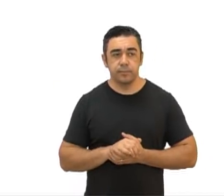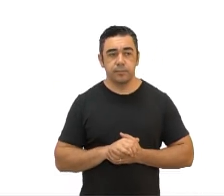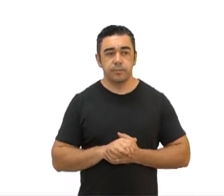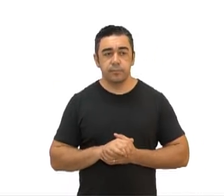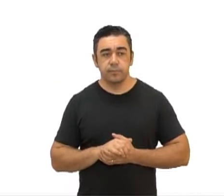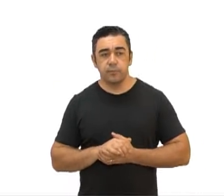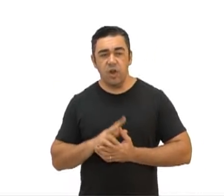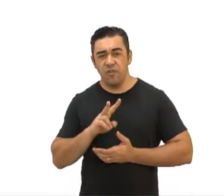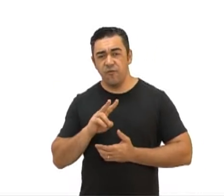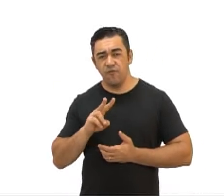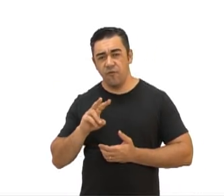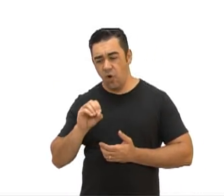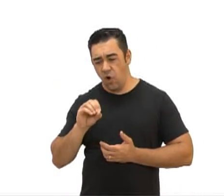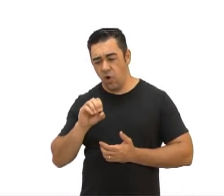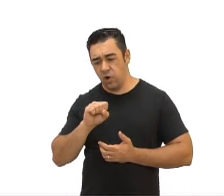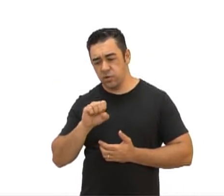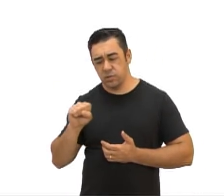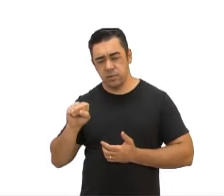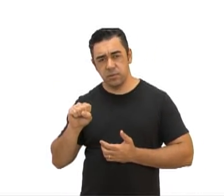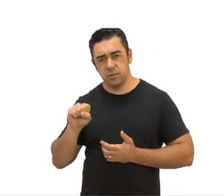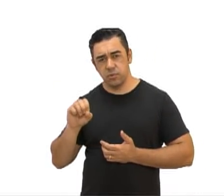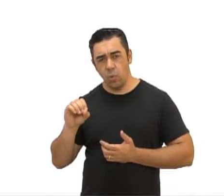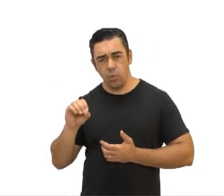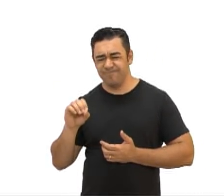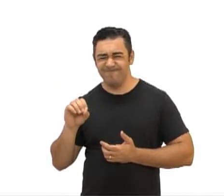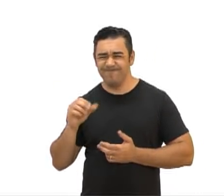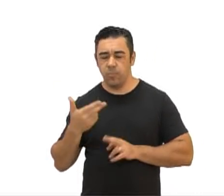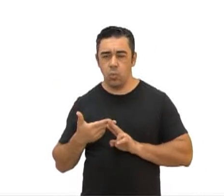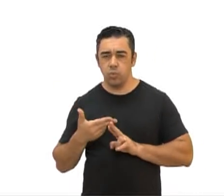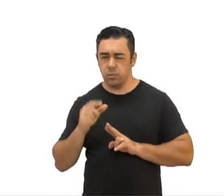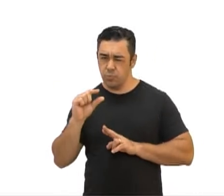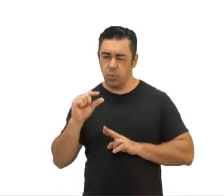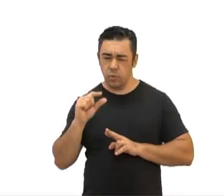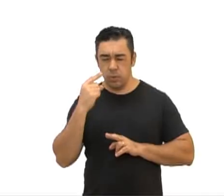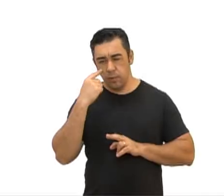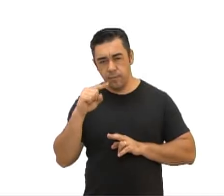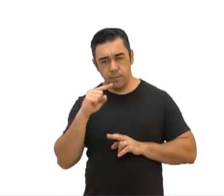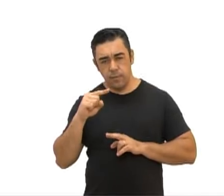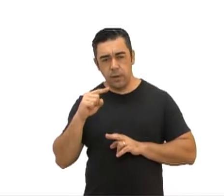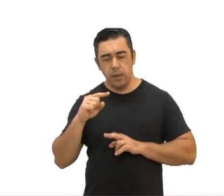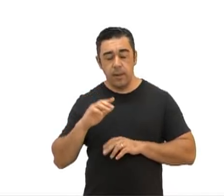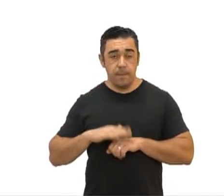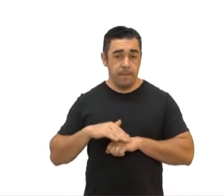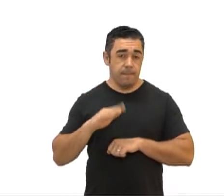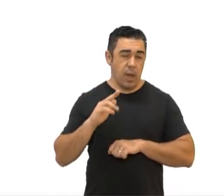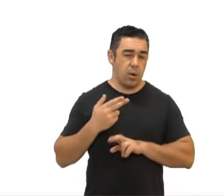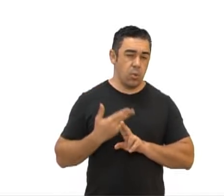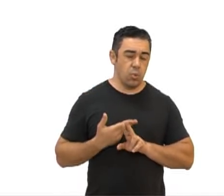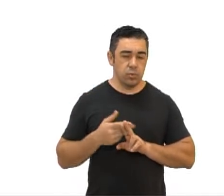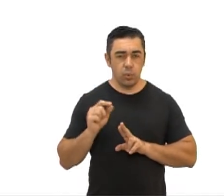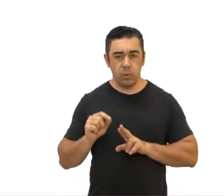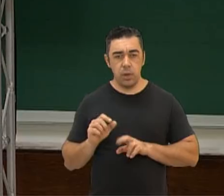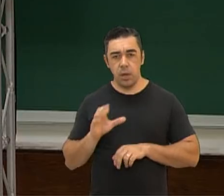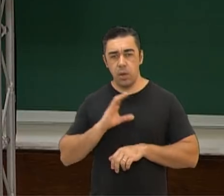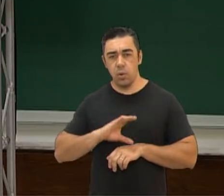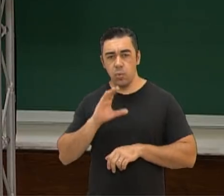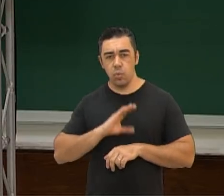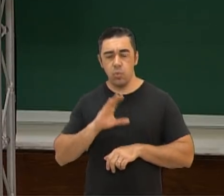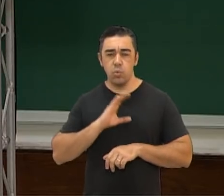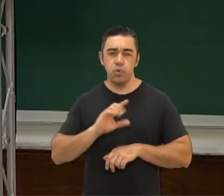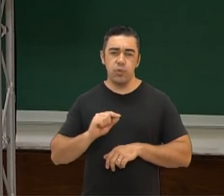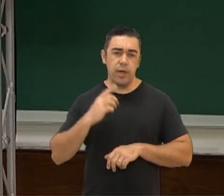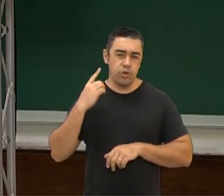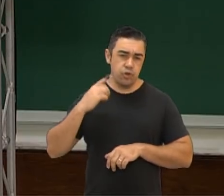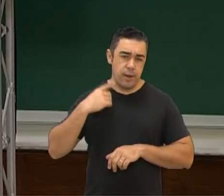Vós não é muito utilizado, a segunda pessoa do plural, né? A gente não vê com tanta frequência, é mais nos cursos de direito, né,